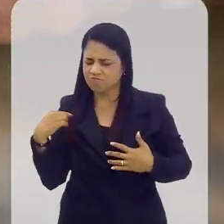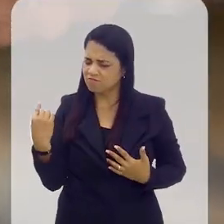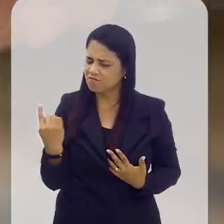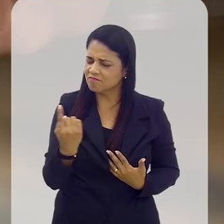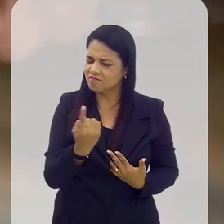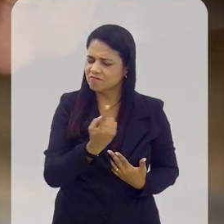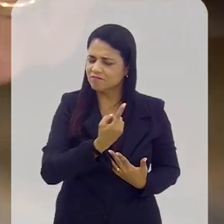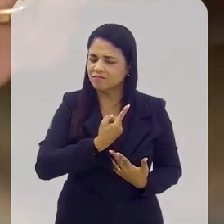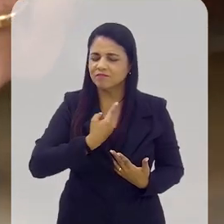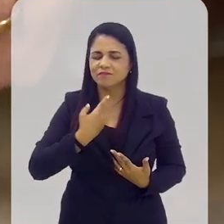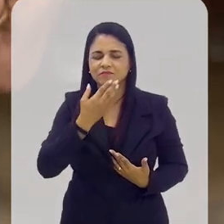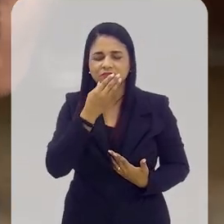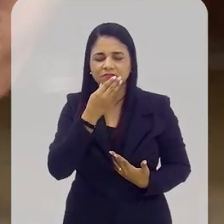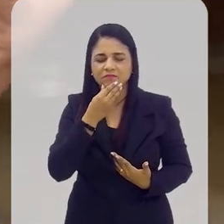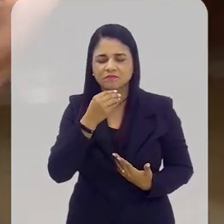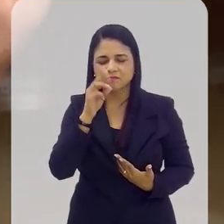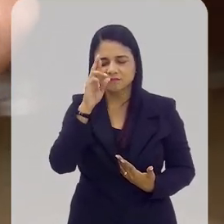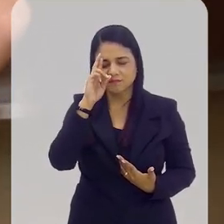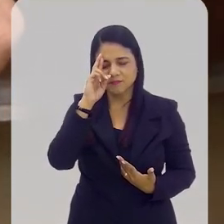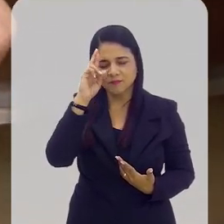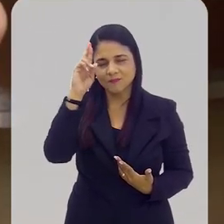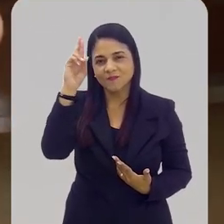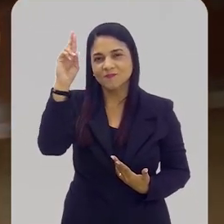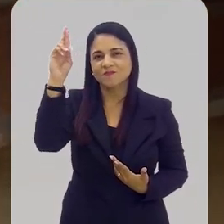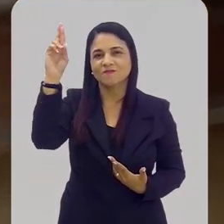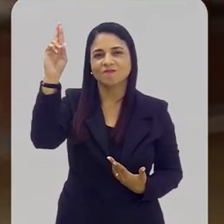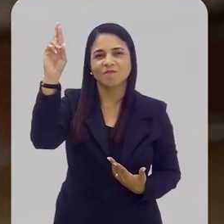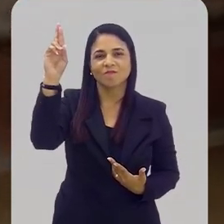sobre nós, Senhor.